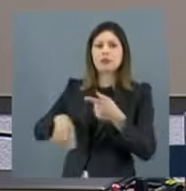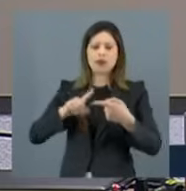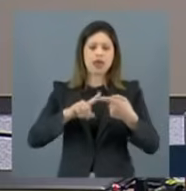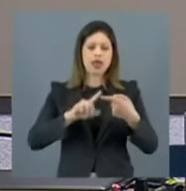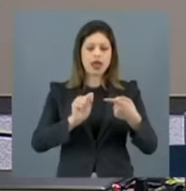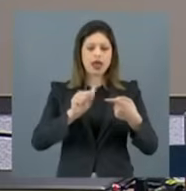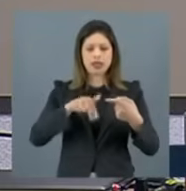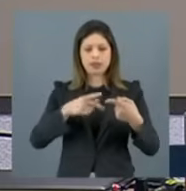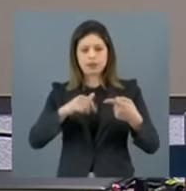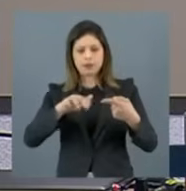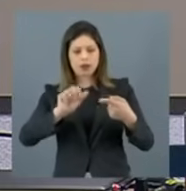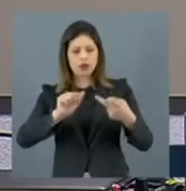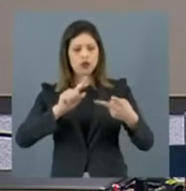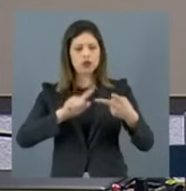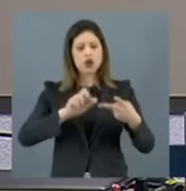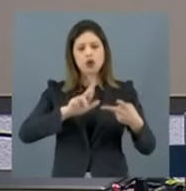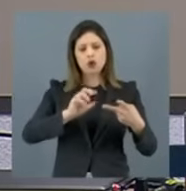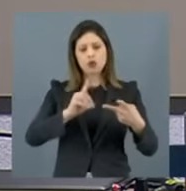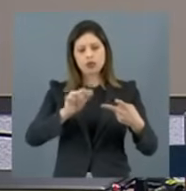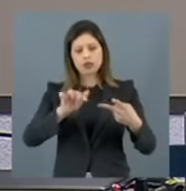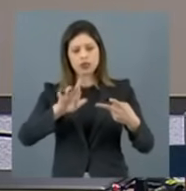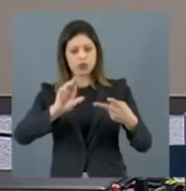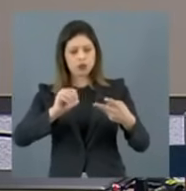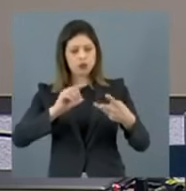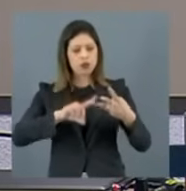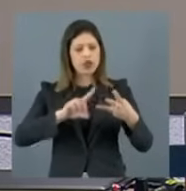Rodrigo Constantino e Guilherme Fiuza.